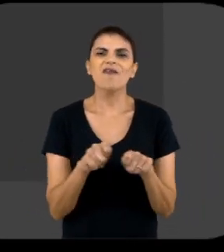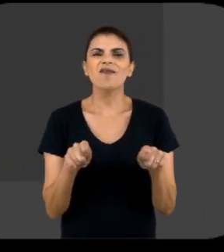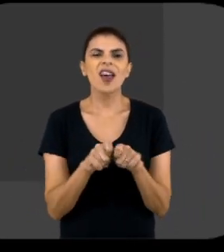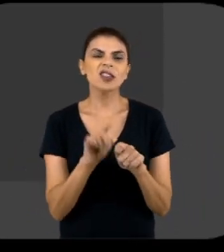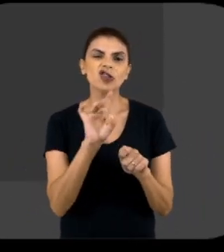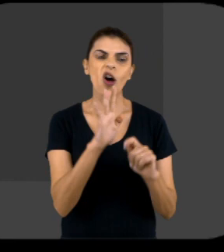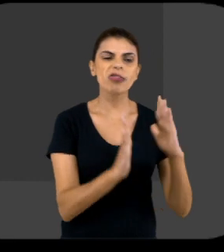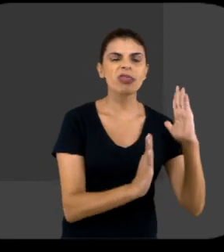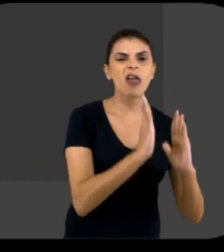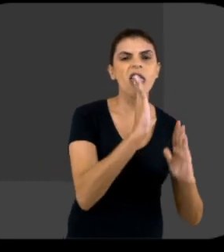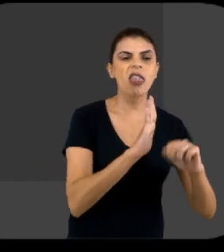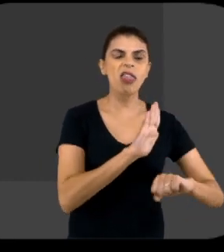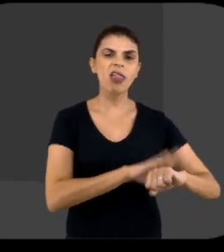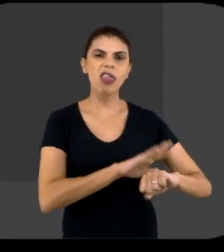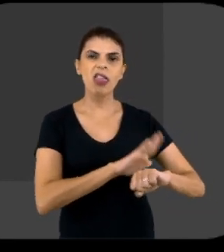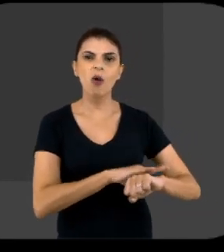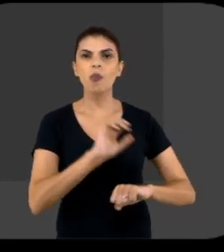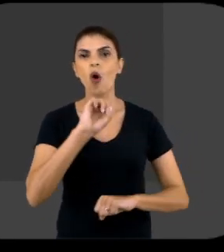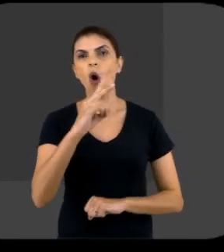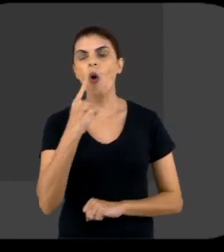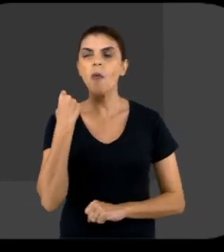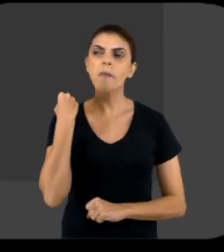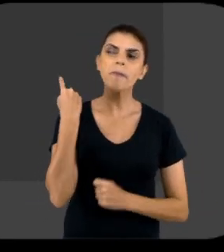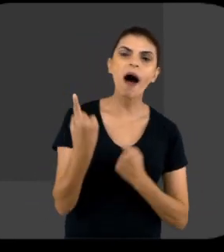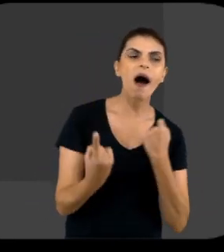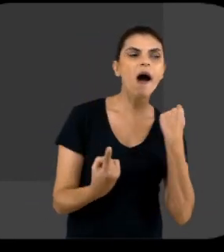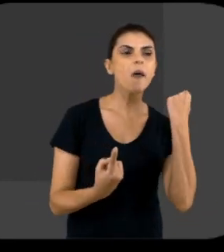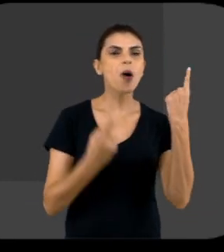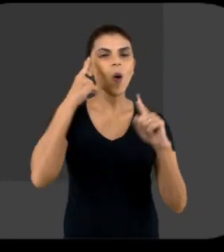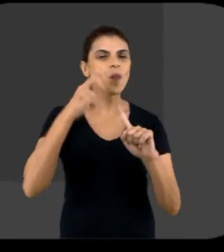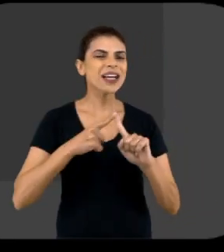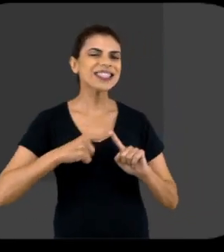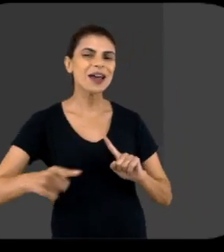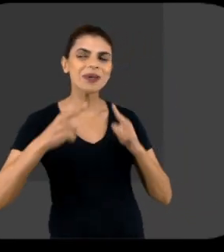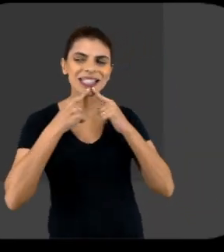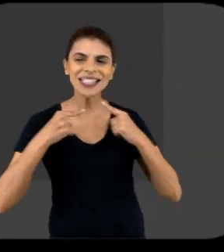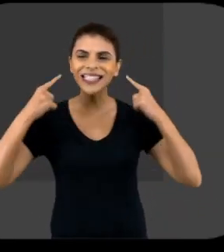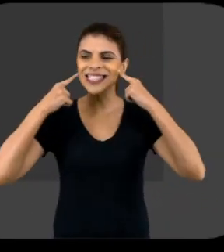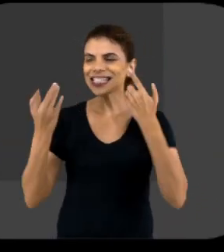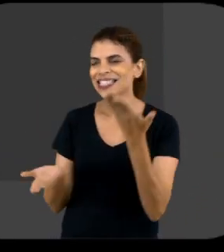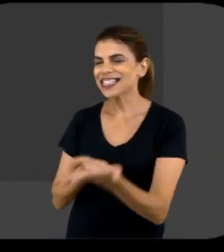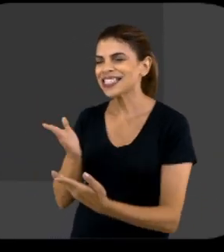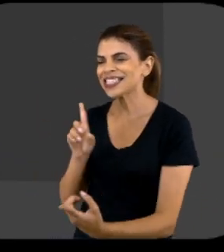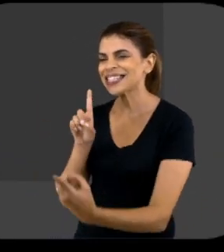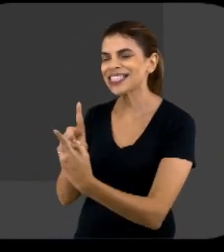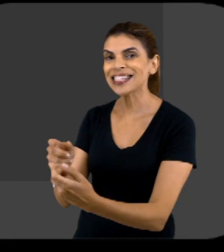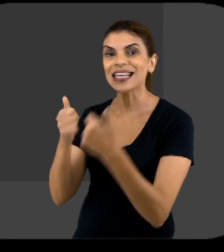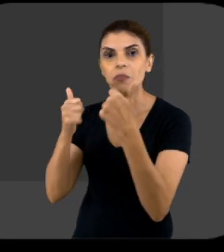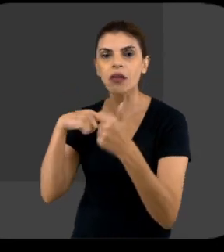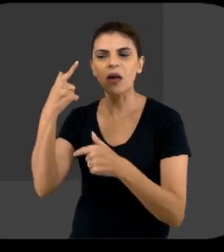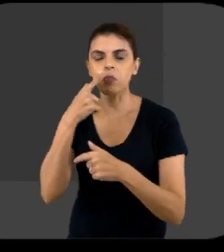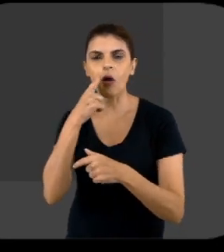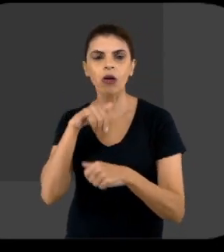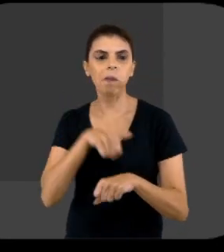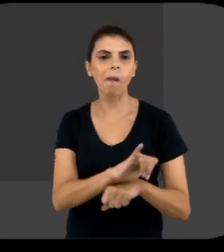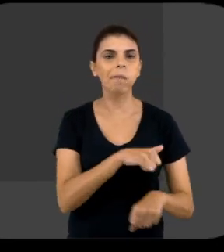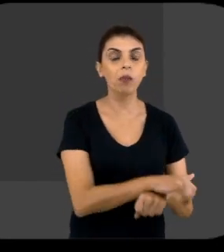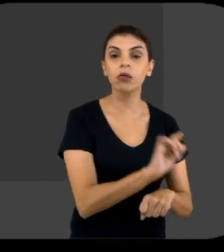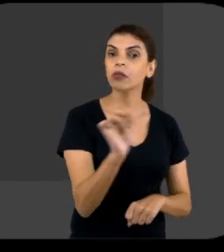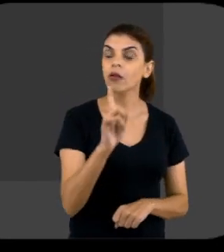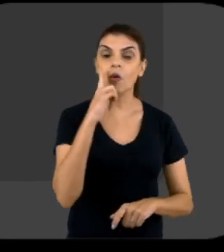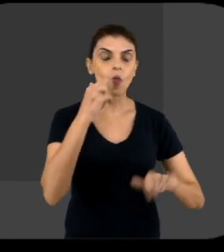apenas numa temporada ou realizado apenas em uma semana do mês. A gente precisa ter a qualidade como